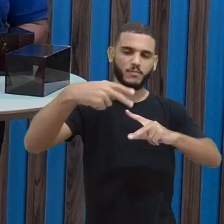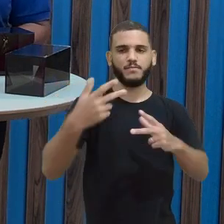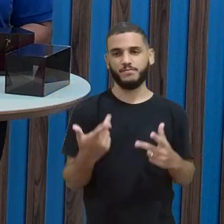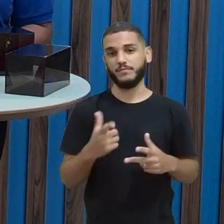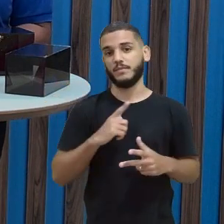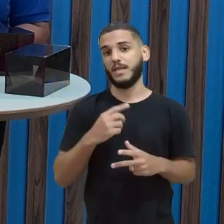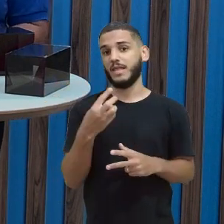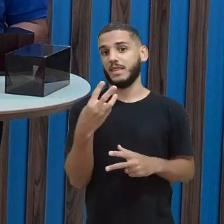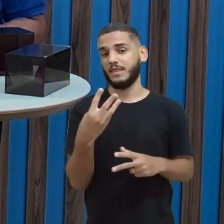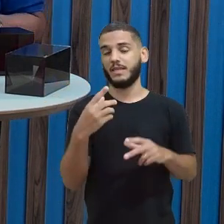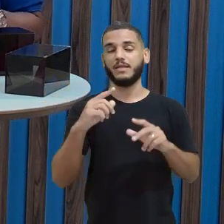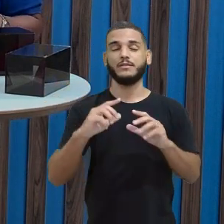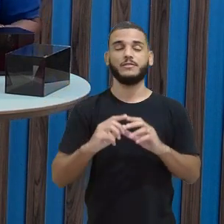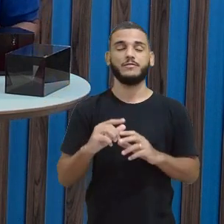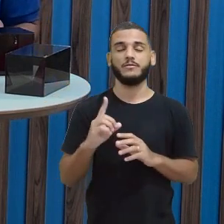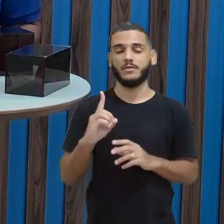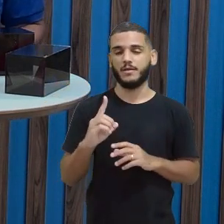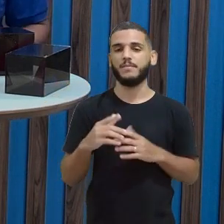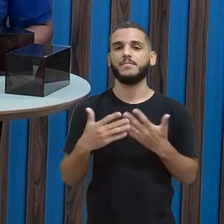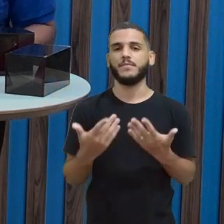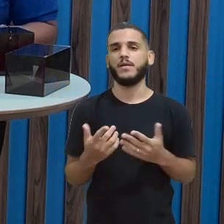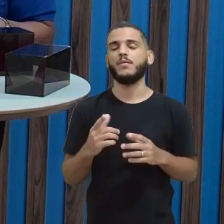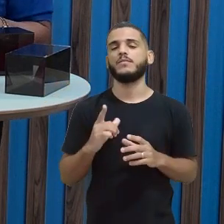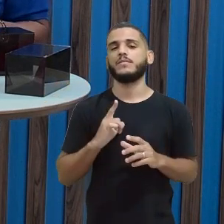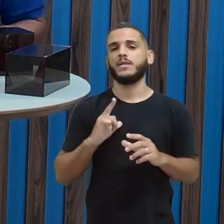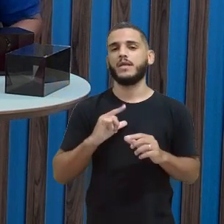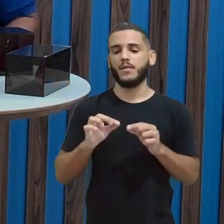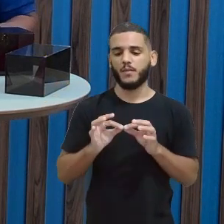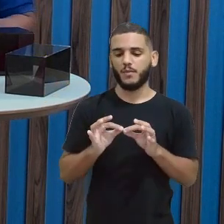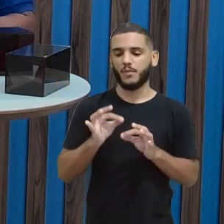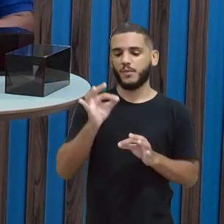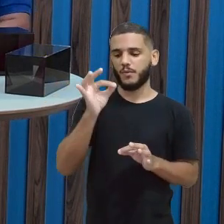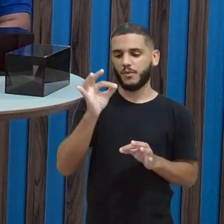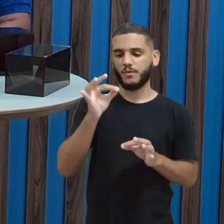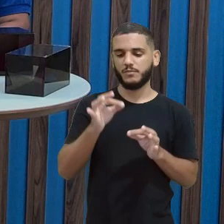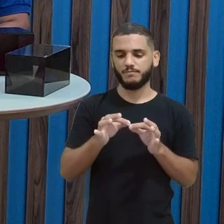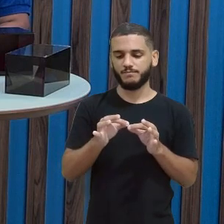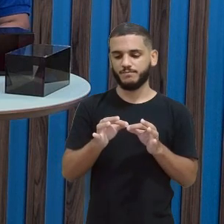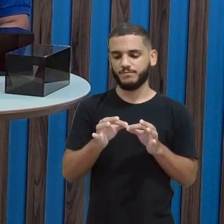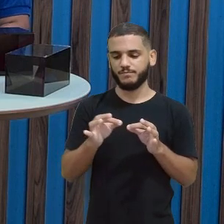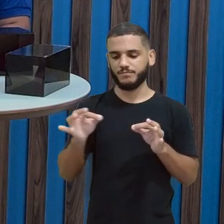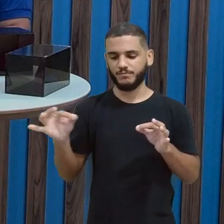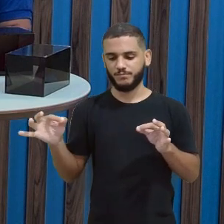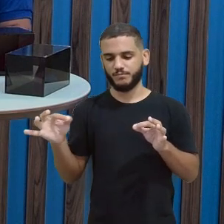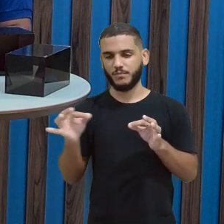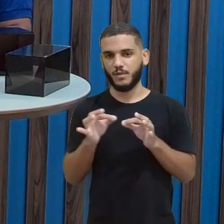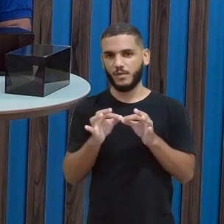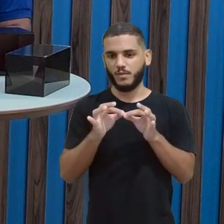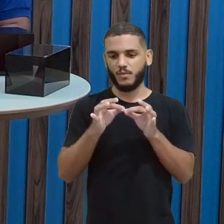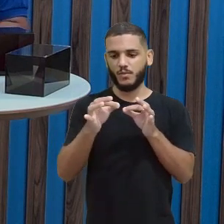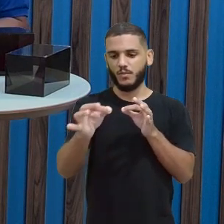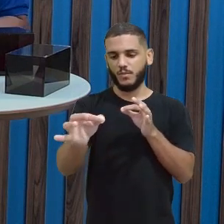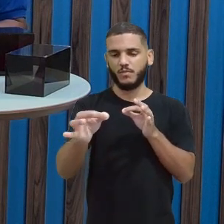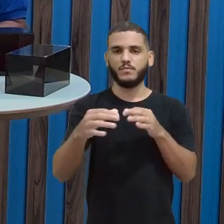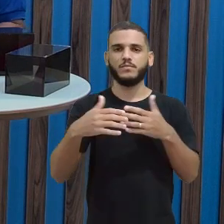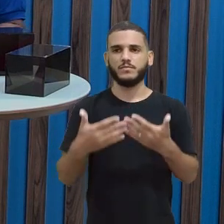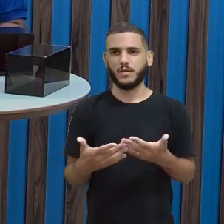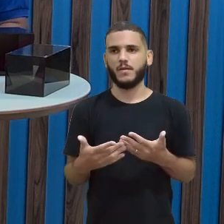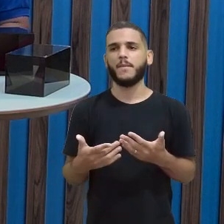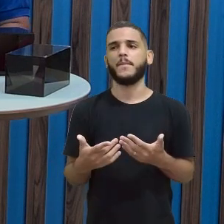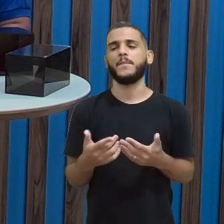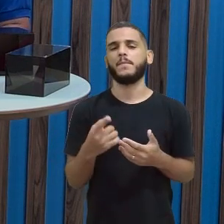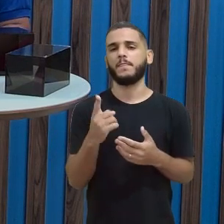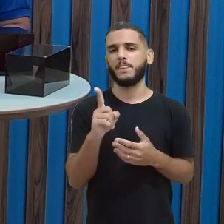3 medidas, ou seja, altura, largura e comprimento, certo? Então,